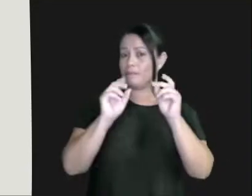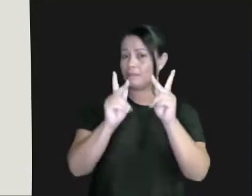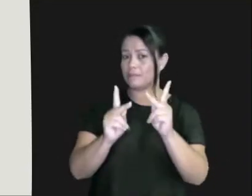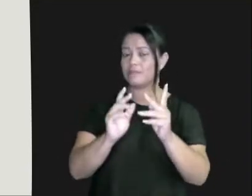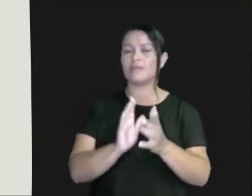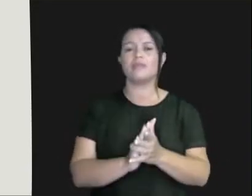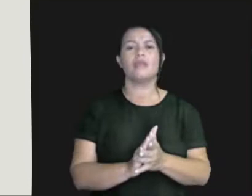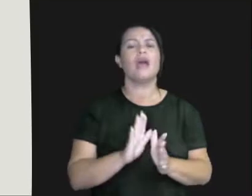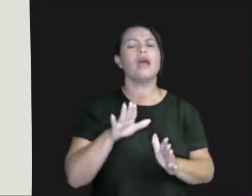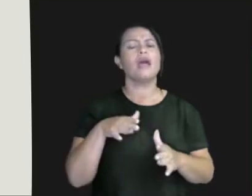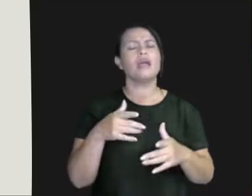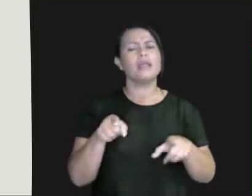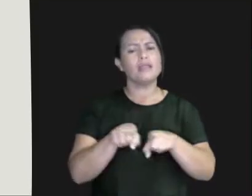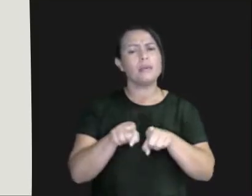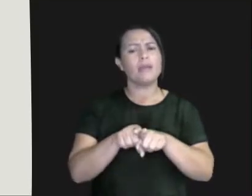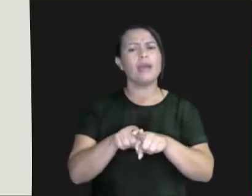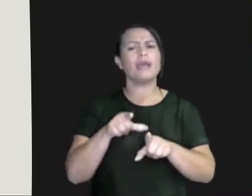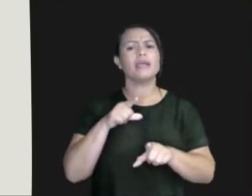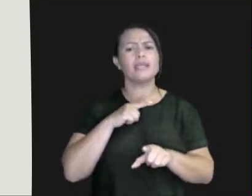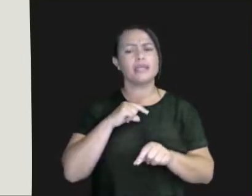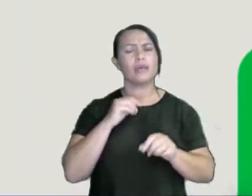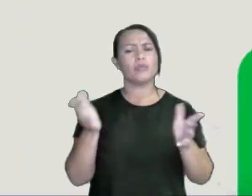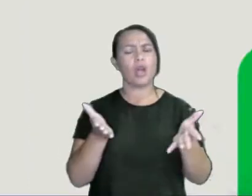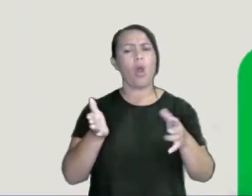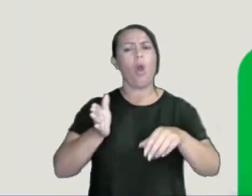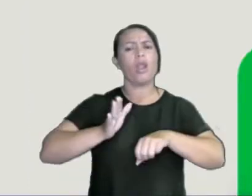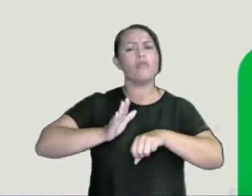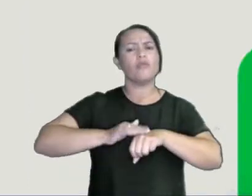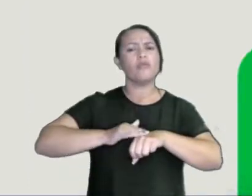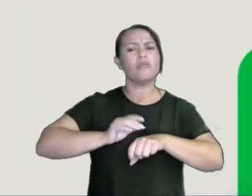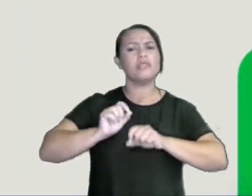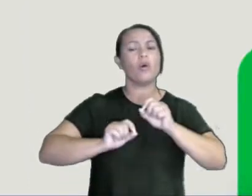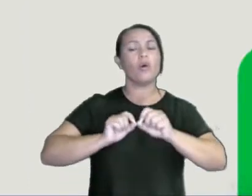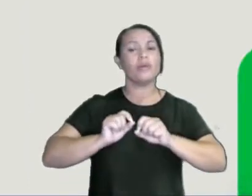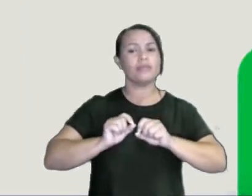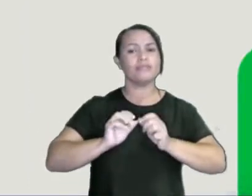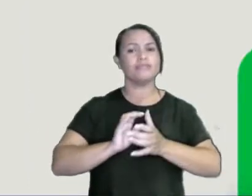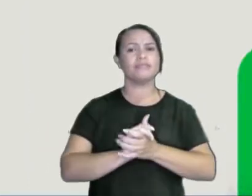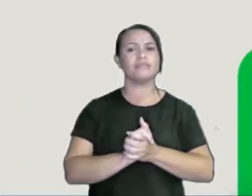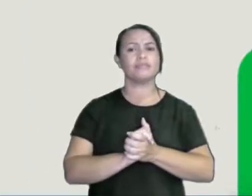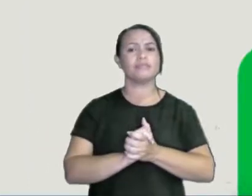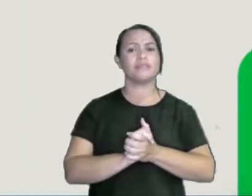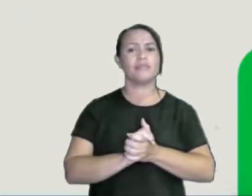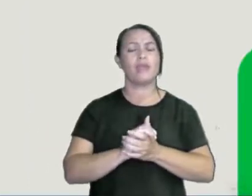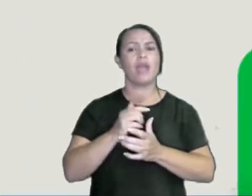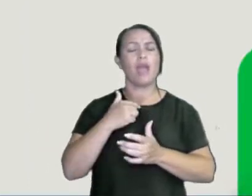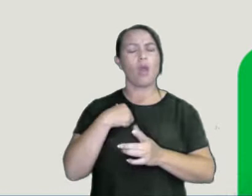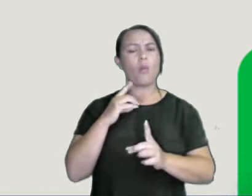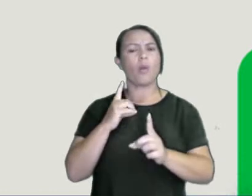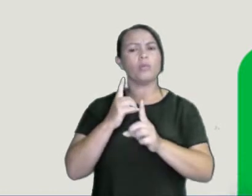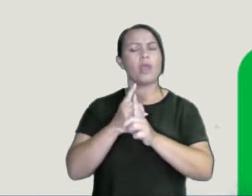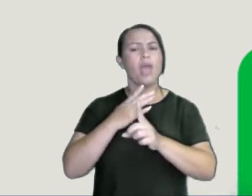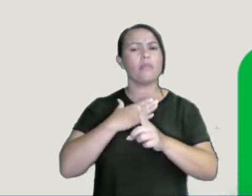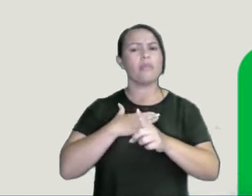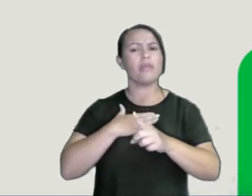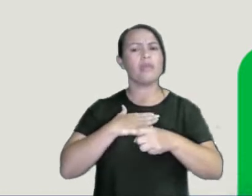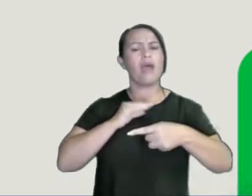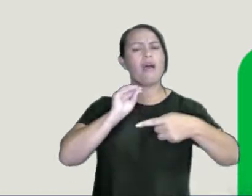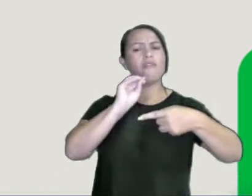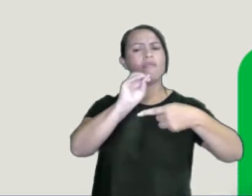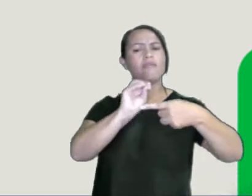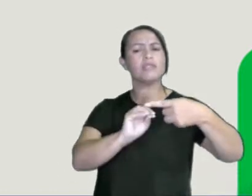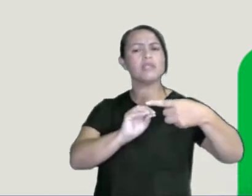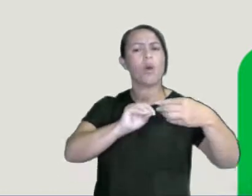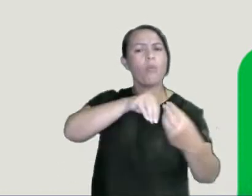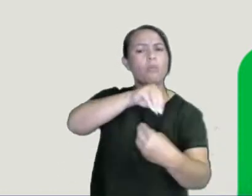Ok? E o que também nós vamos fazer agora é o seguinte. Eu encontrei a minha fração mista. E se eu